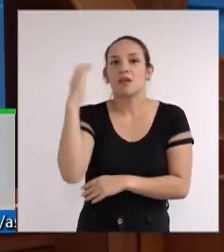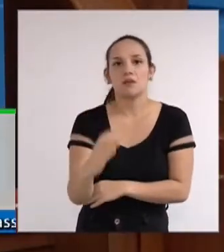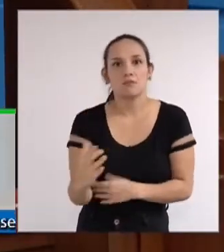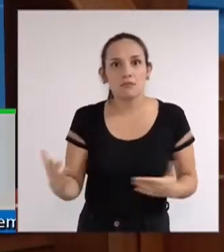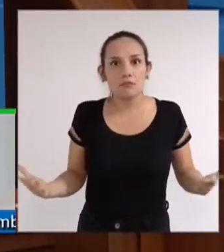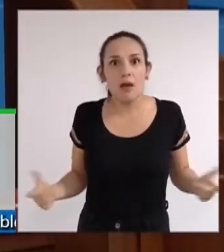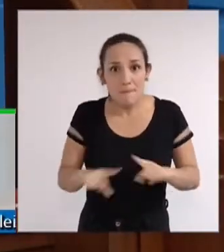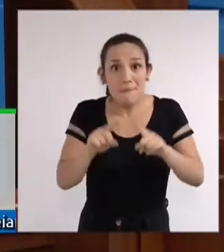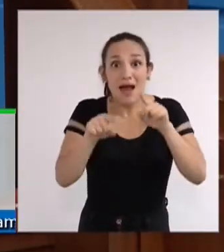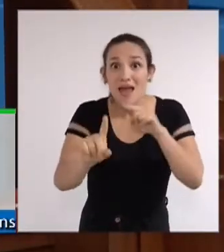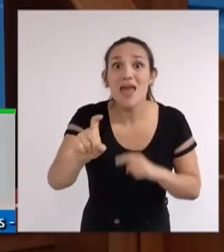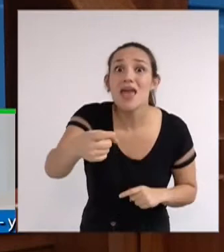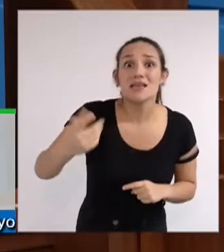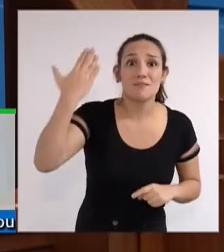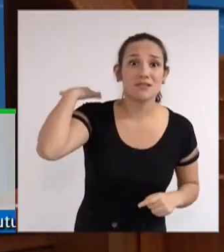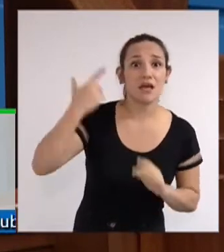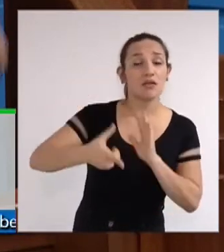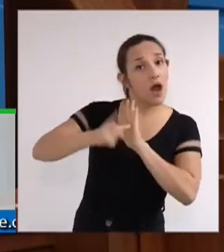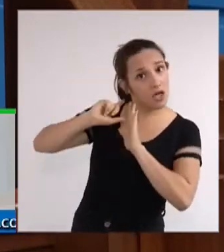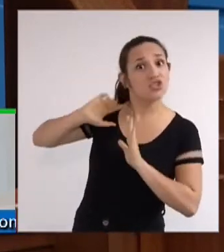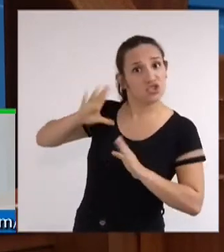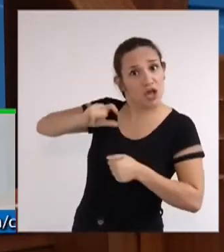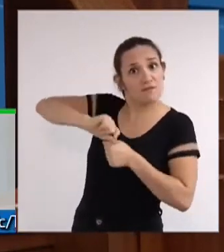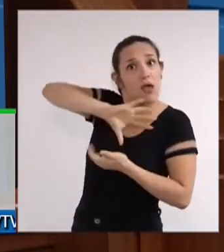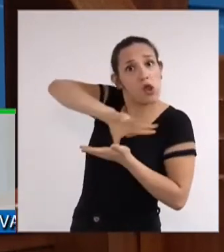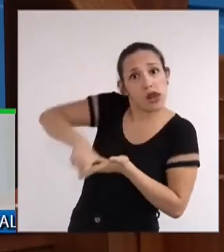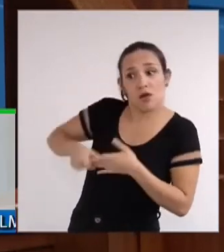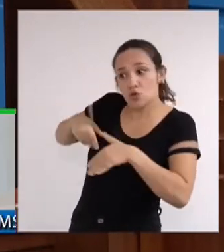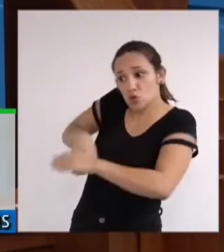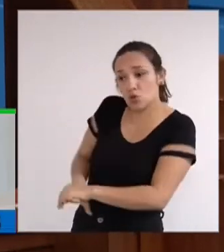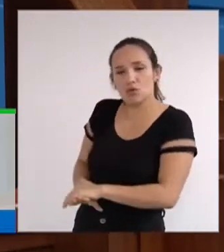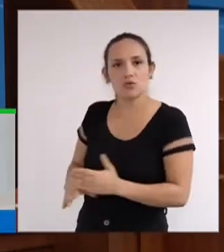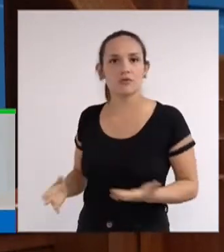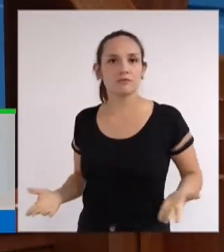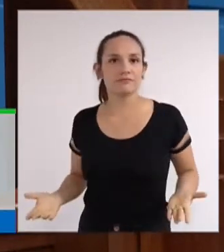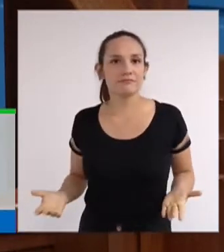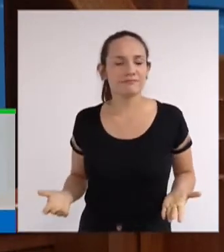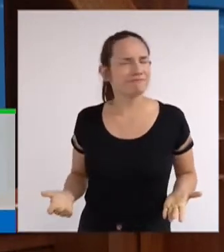havia fraude na cédula de papel porque a cédula permitia que a fraude fosse